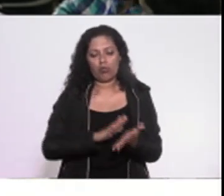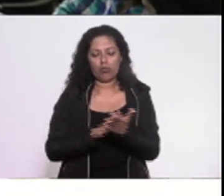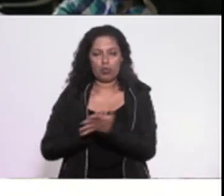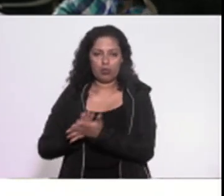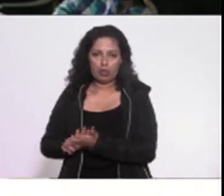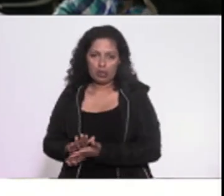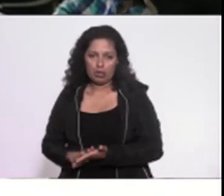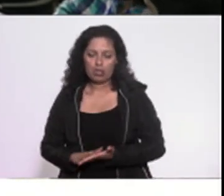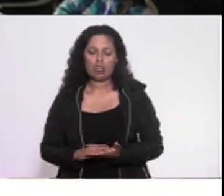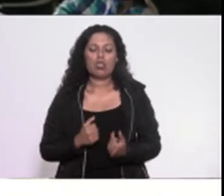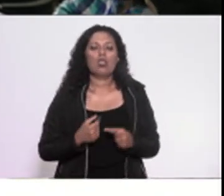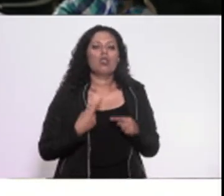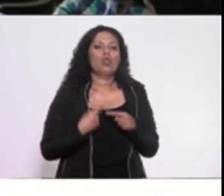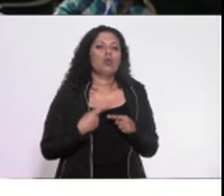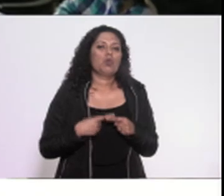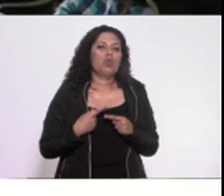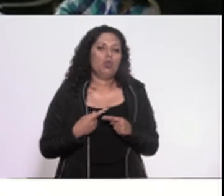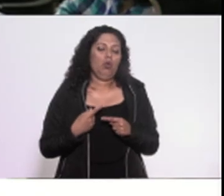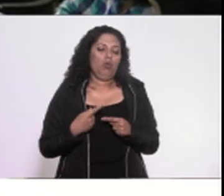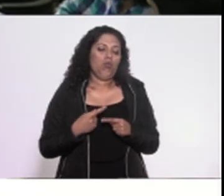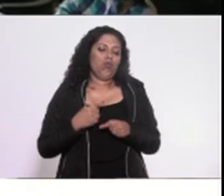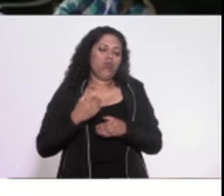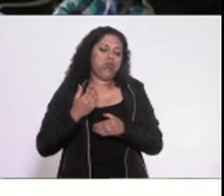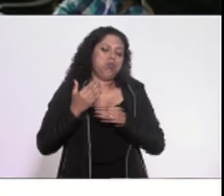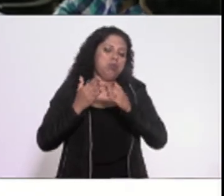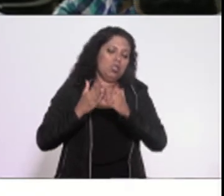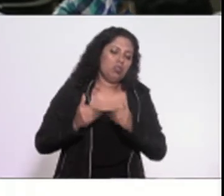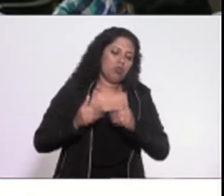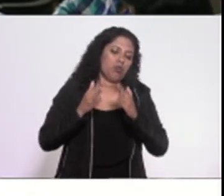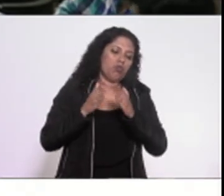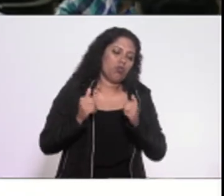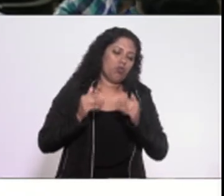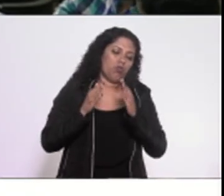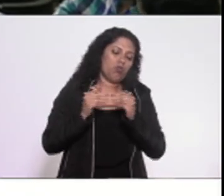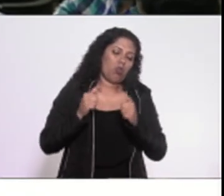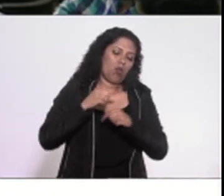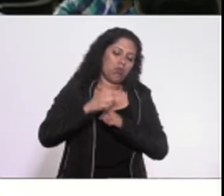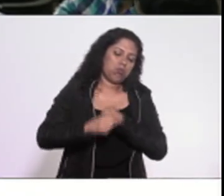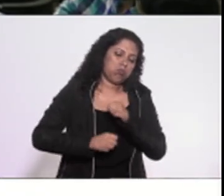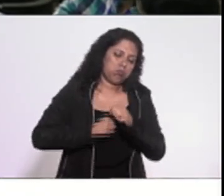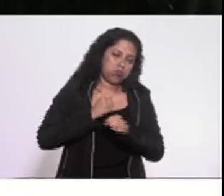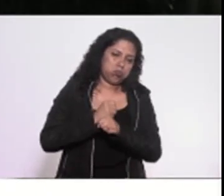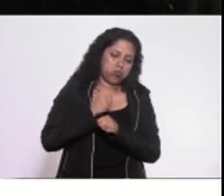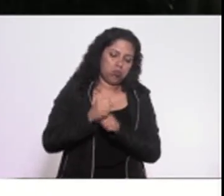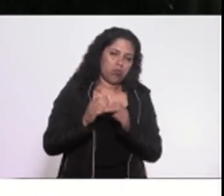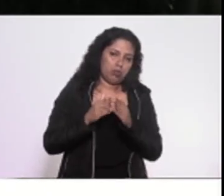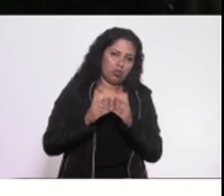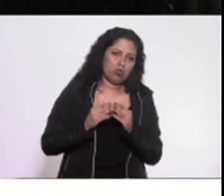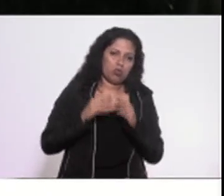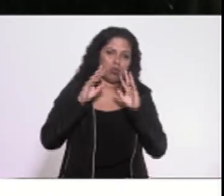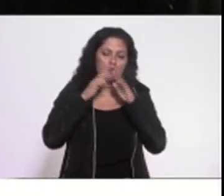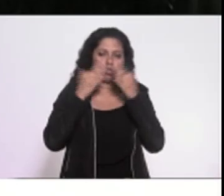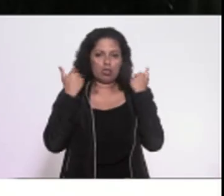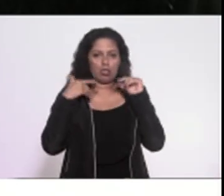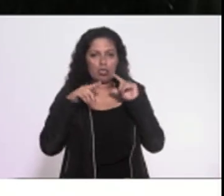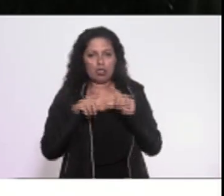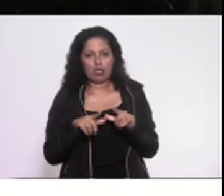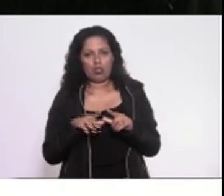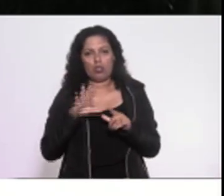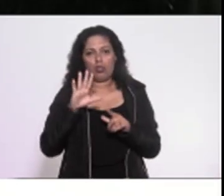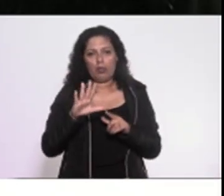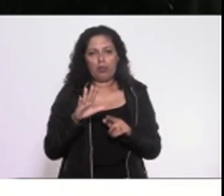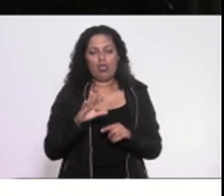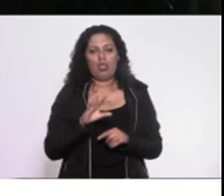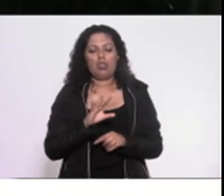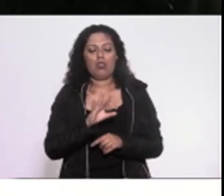foi durante muito tempo algo solicitado pela LERJ, pelo movimento social. A